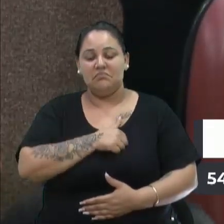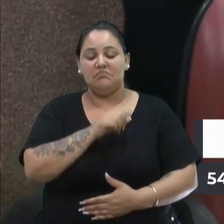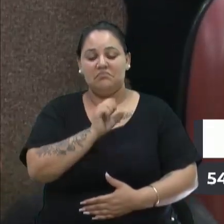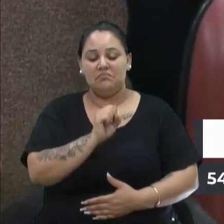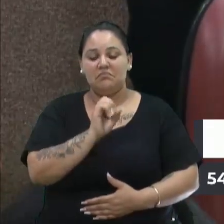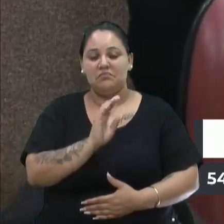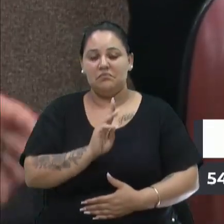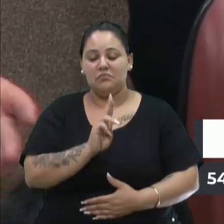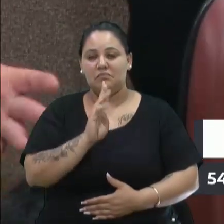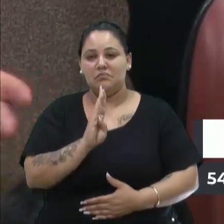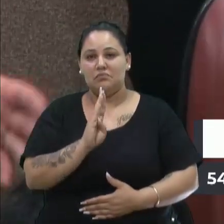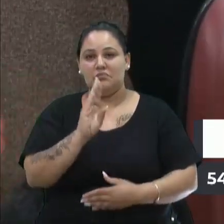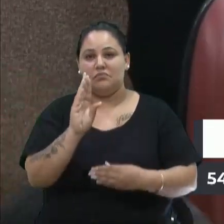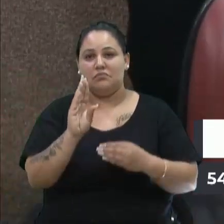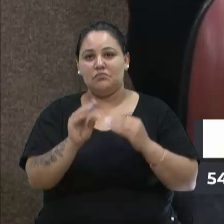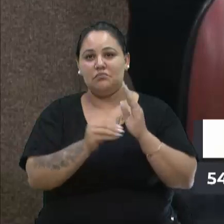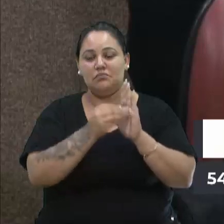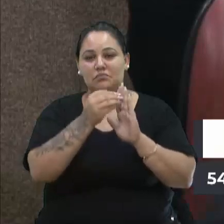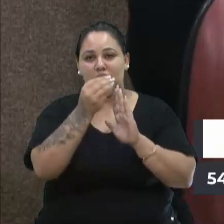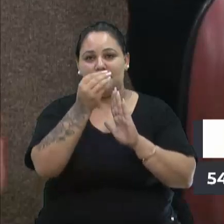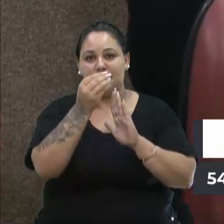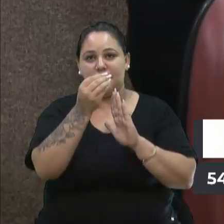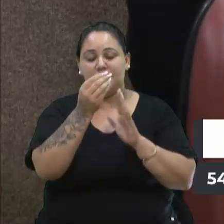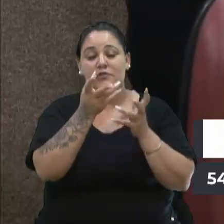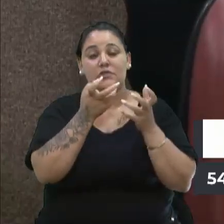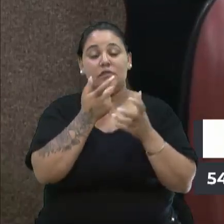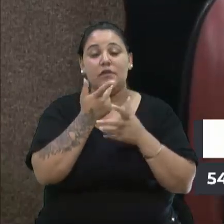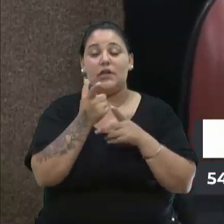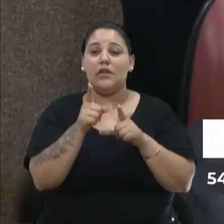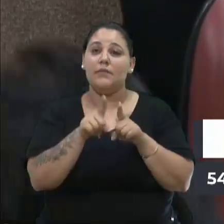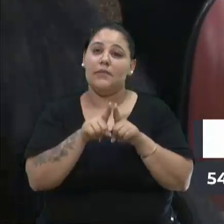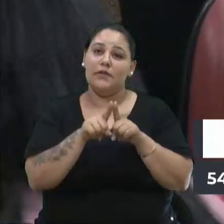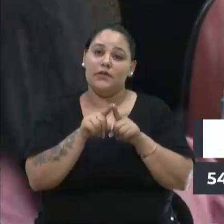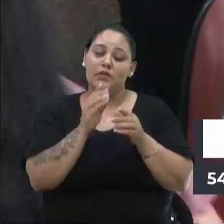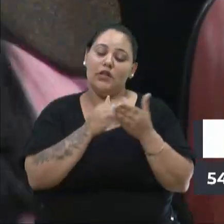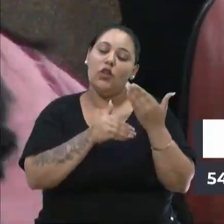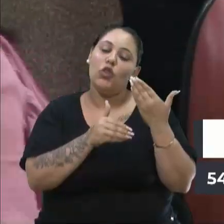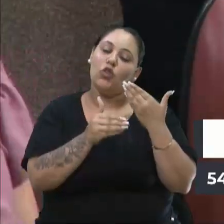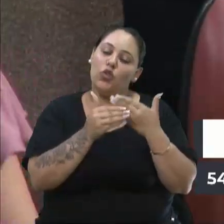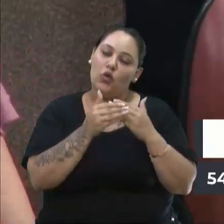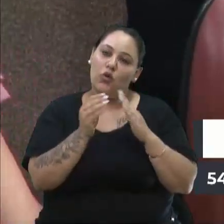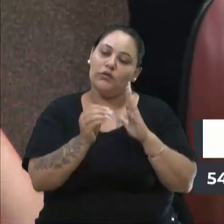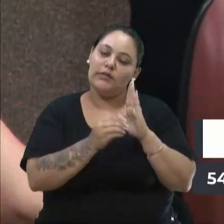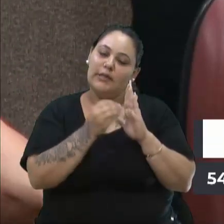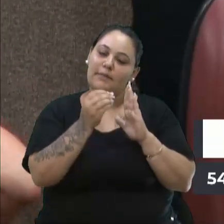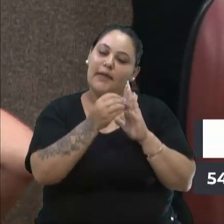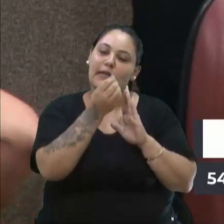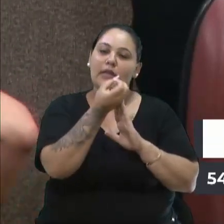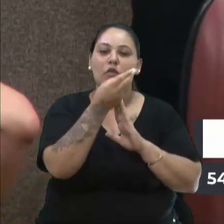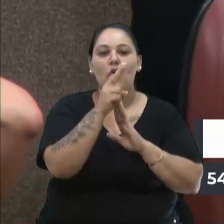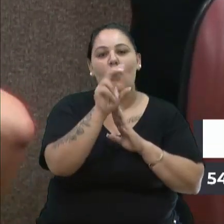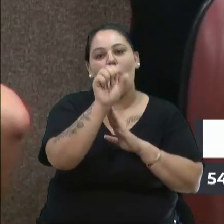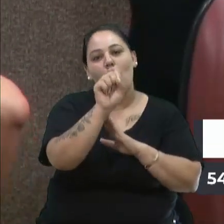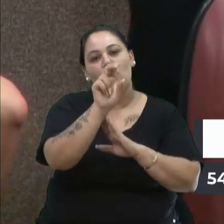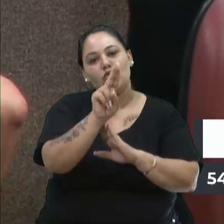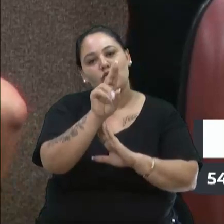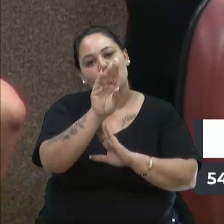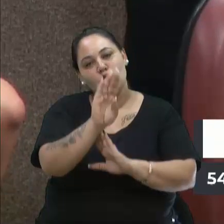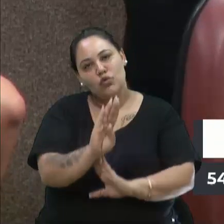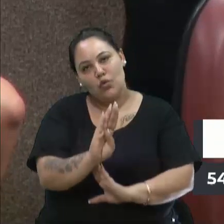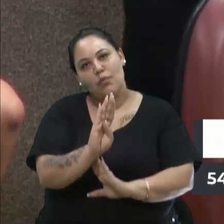subemenda, né? É isso. Eu quero dizer que todas as emendas ou subemendas aqui, supressivas,